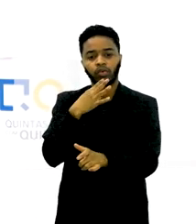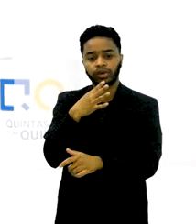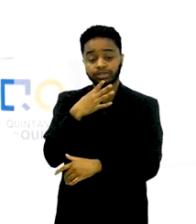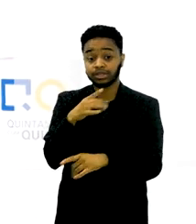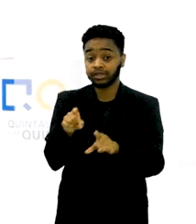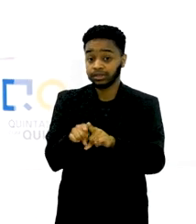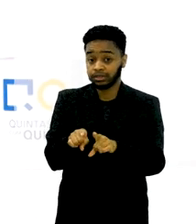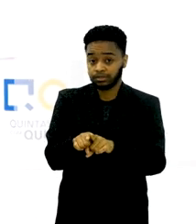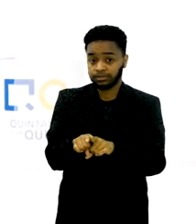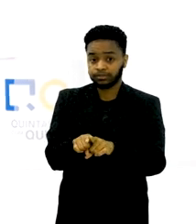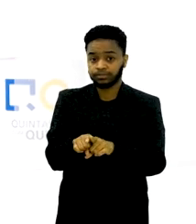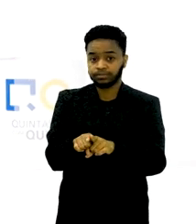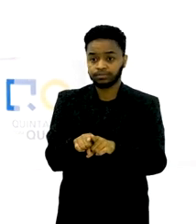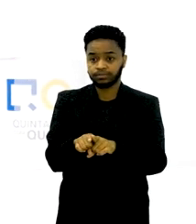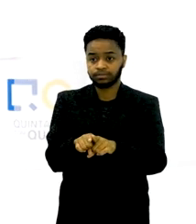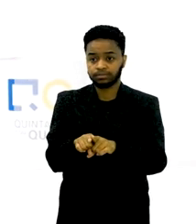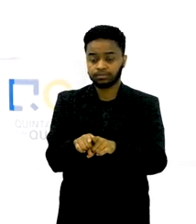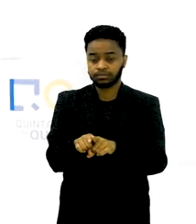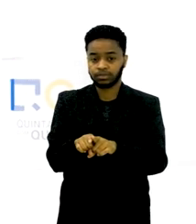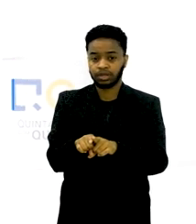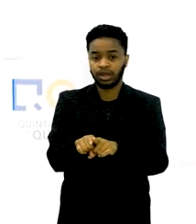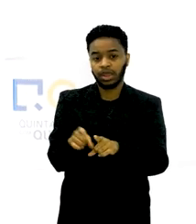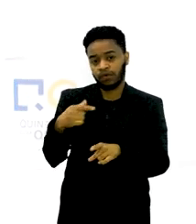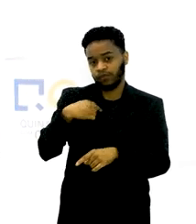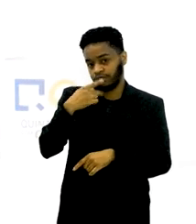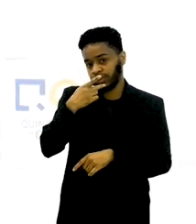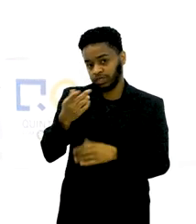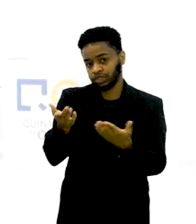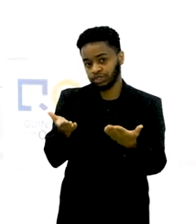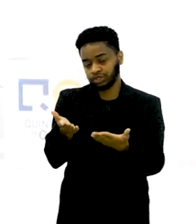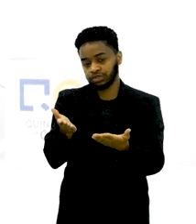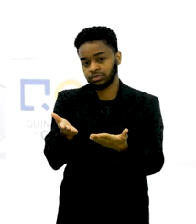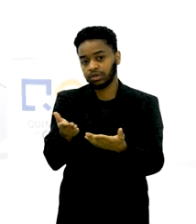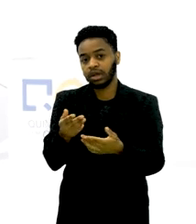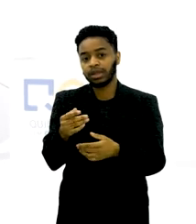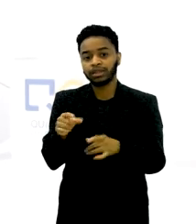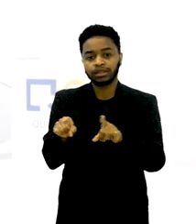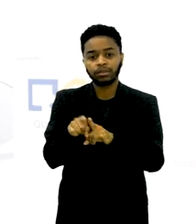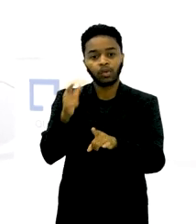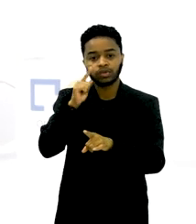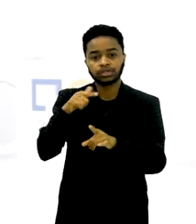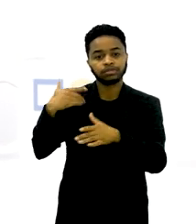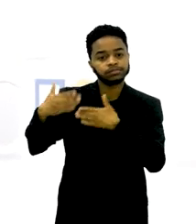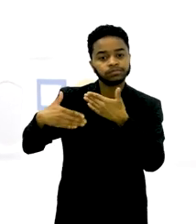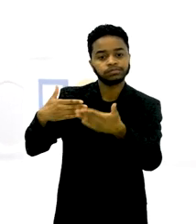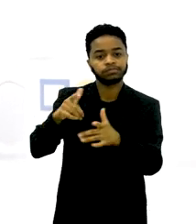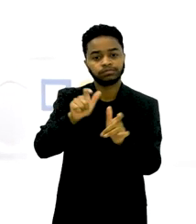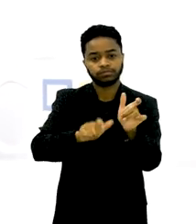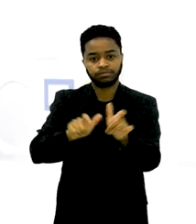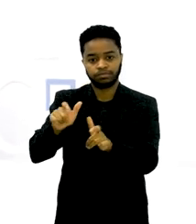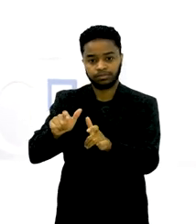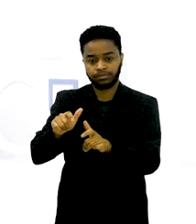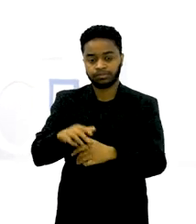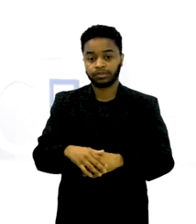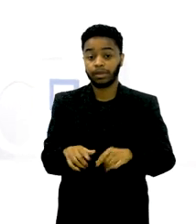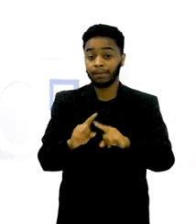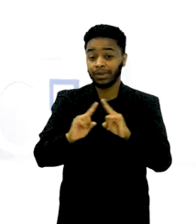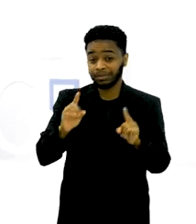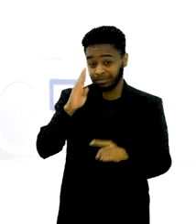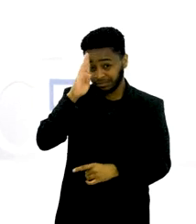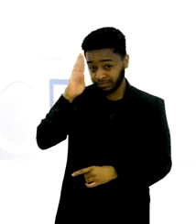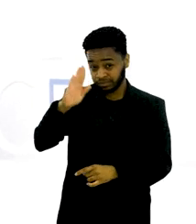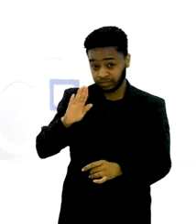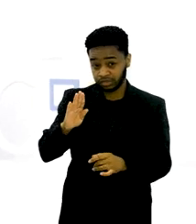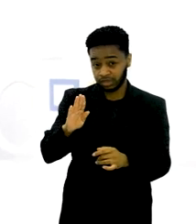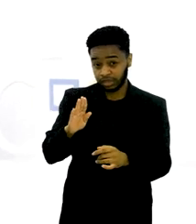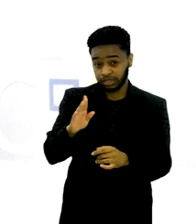né E que isso como acabei de mencionar leve a um desenvolvimento humano e social a maior dor